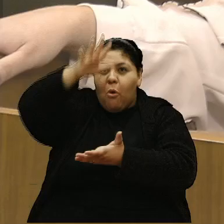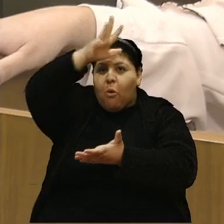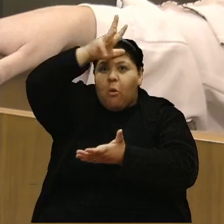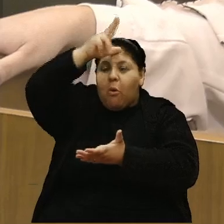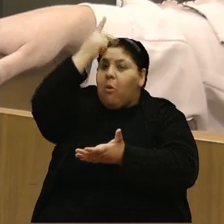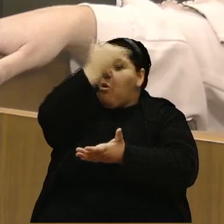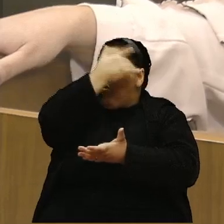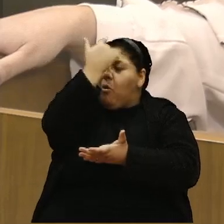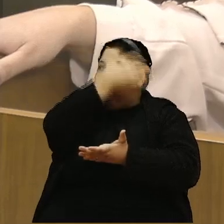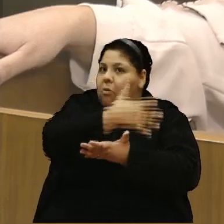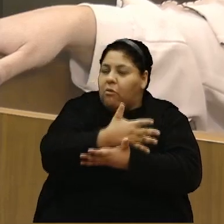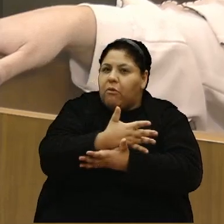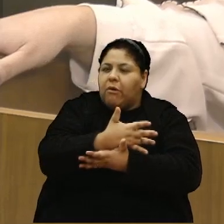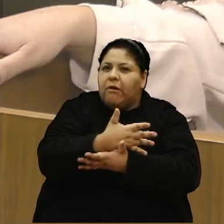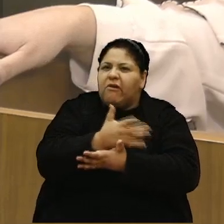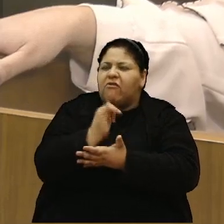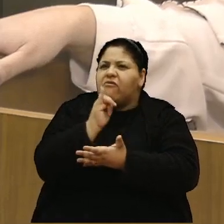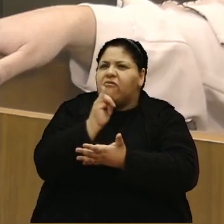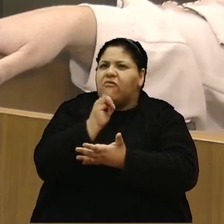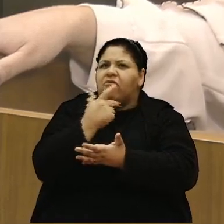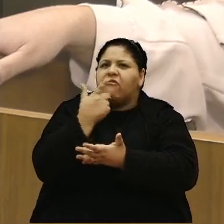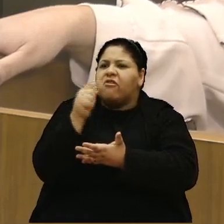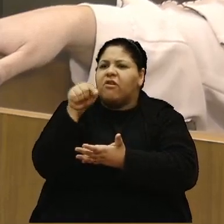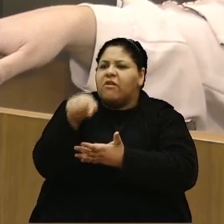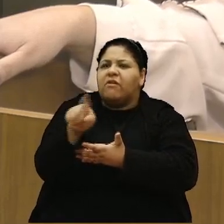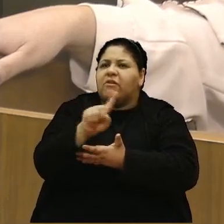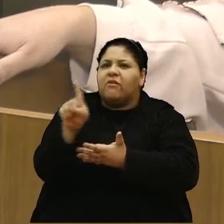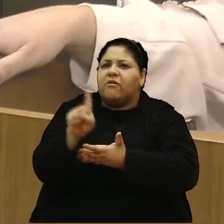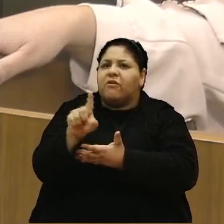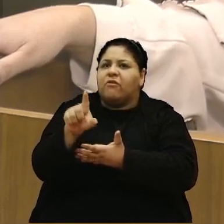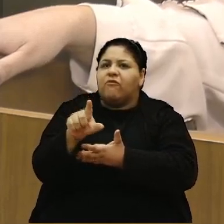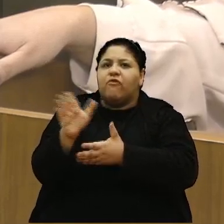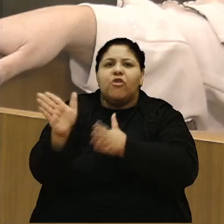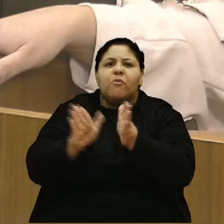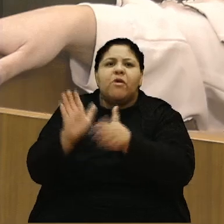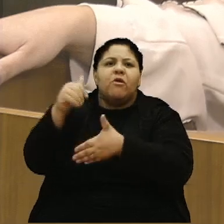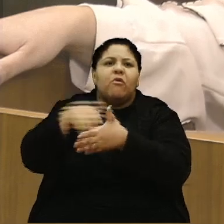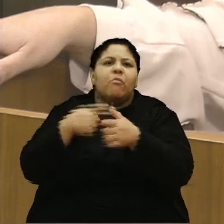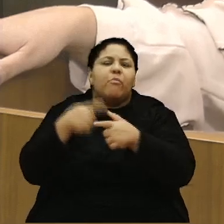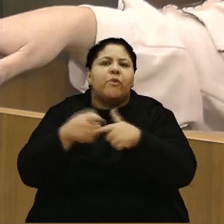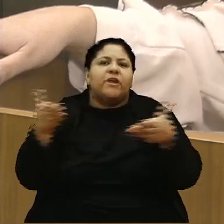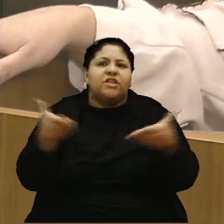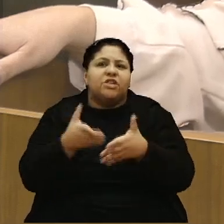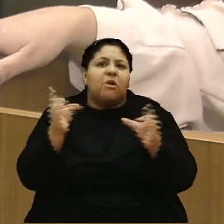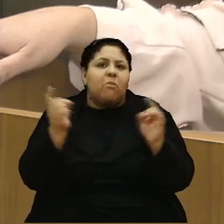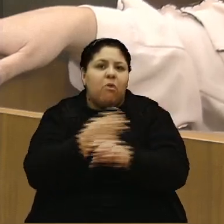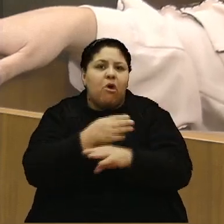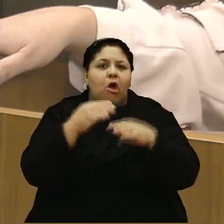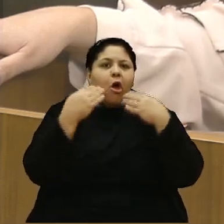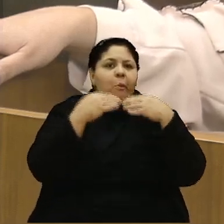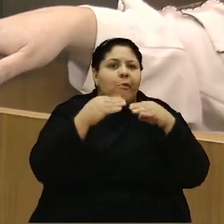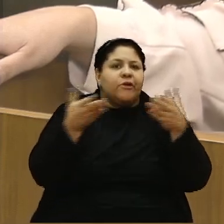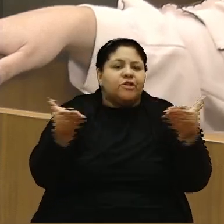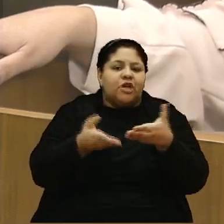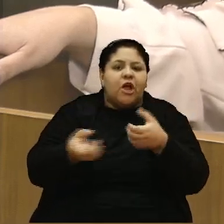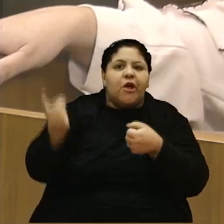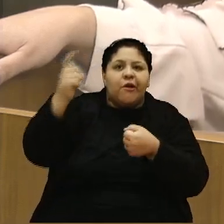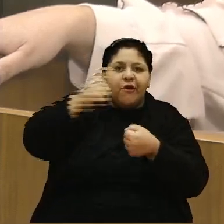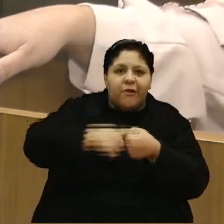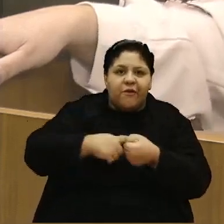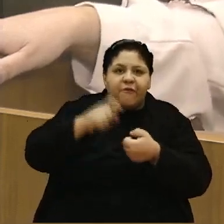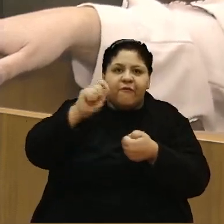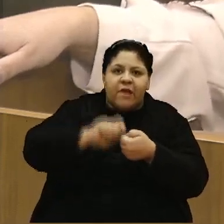que que aquilo lá não foi eleitoreiro porque já estava tudo pronto, as máquinas já tinham voltado e